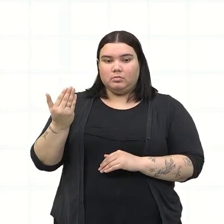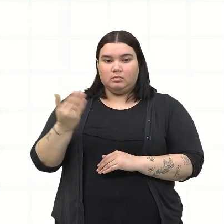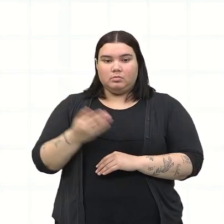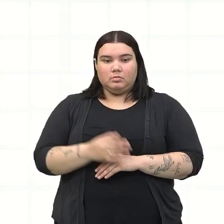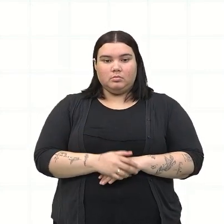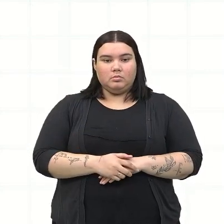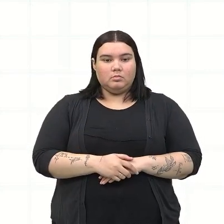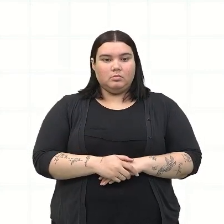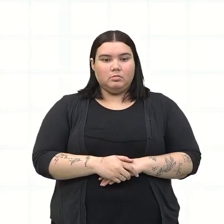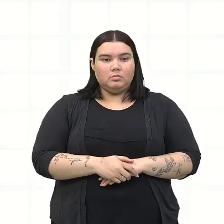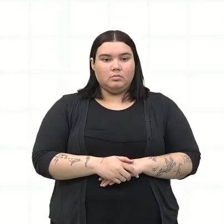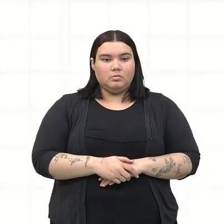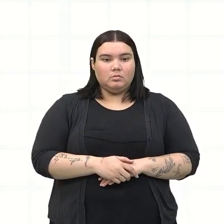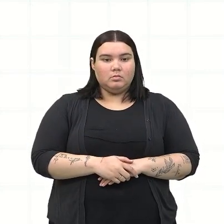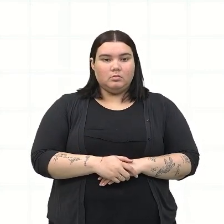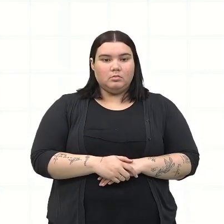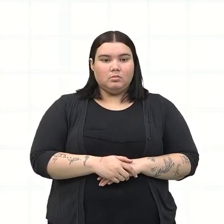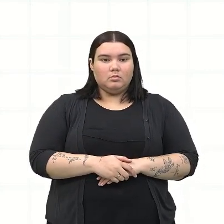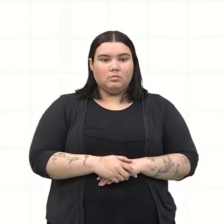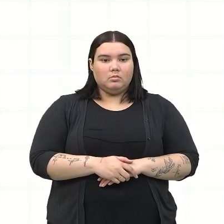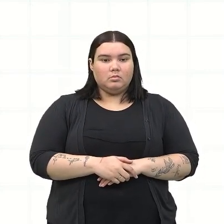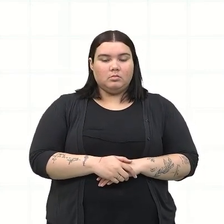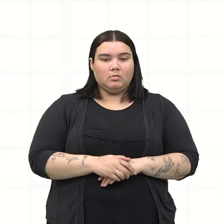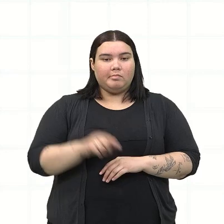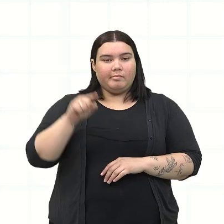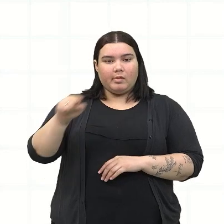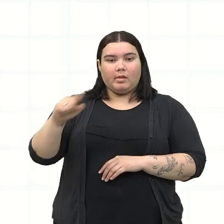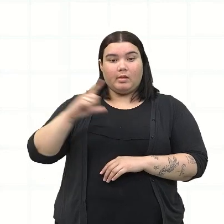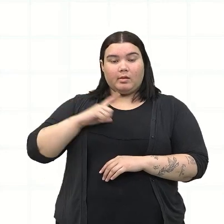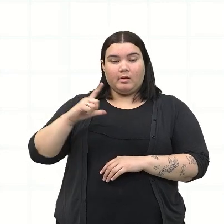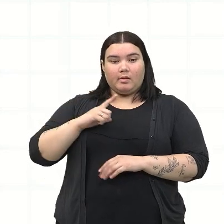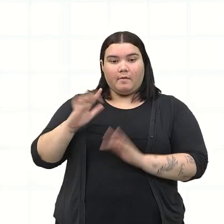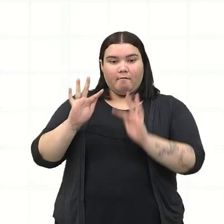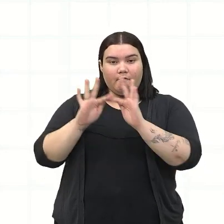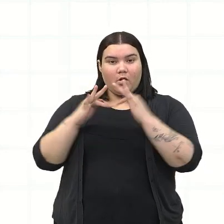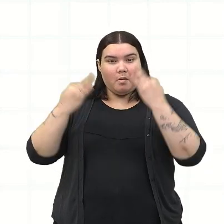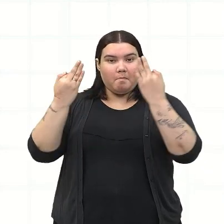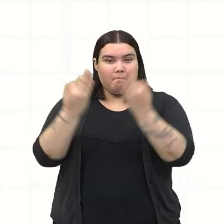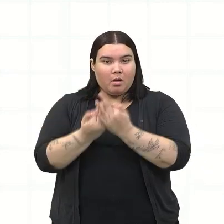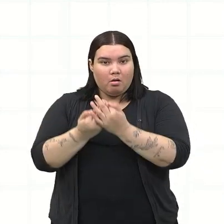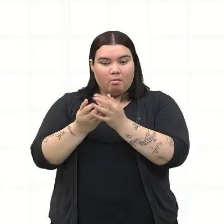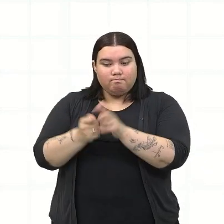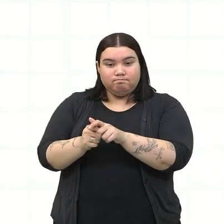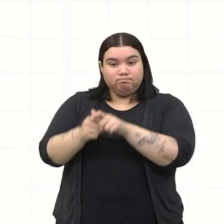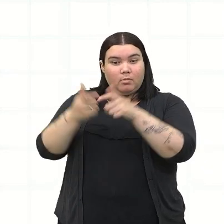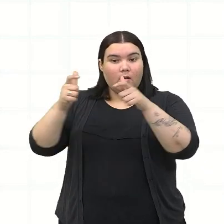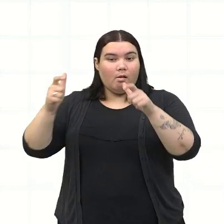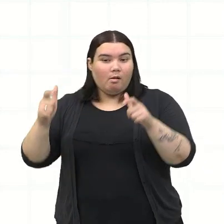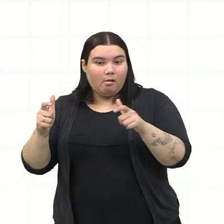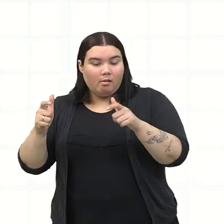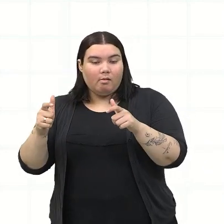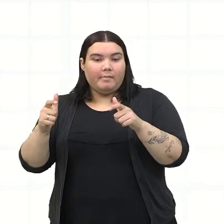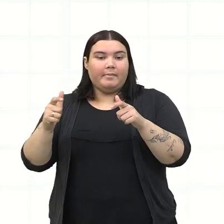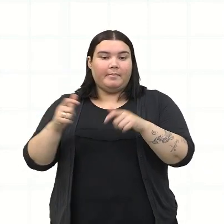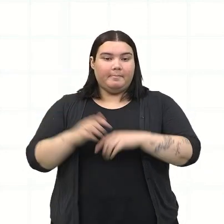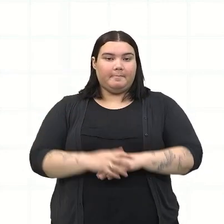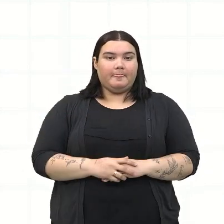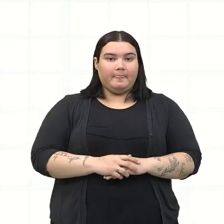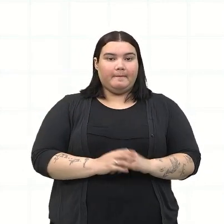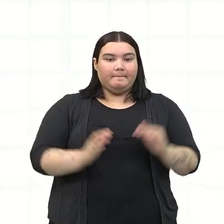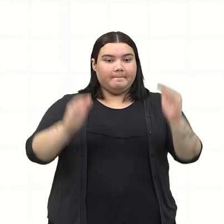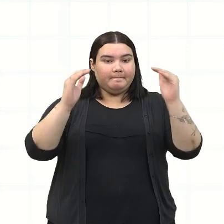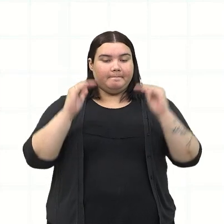he have a big family? Ele terá uma família grande, né? Uma grande família. I won't be